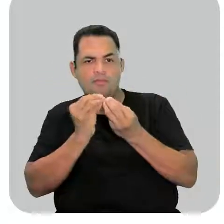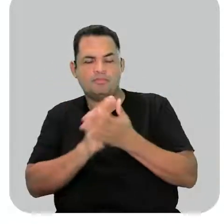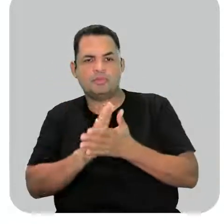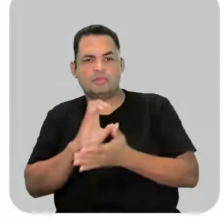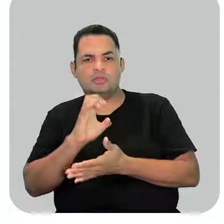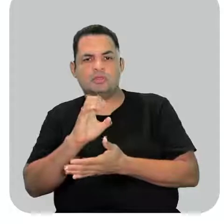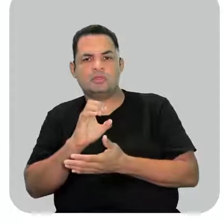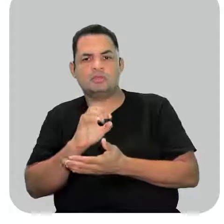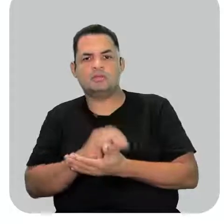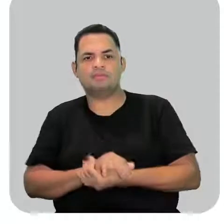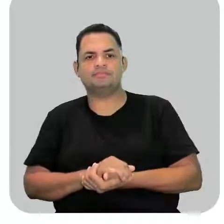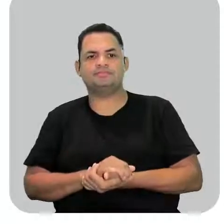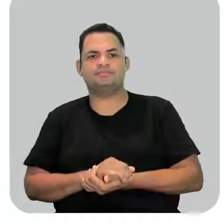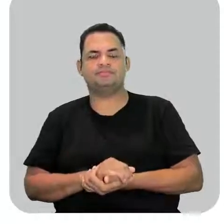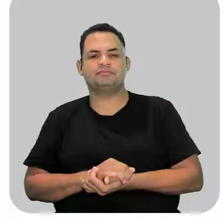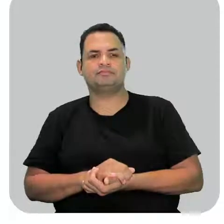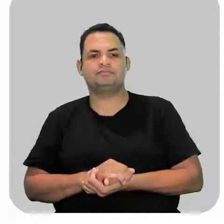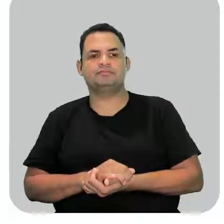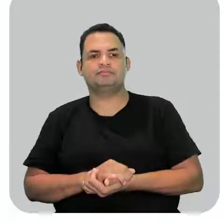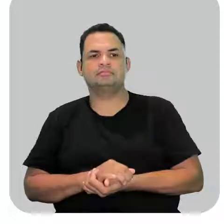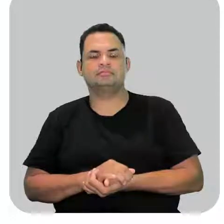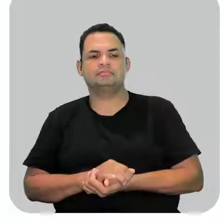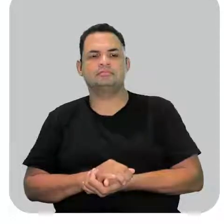isocianeto de butila.